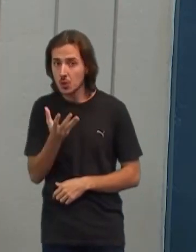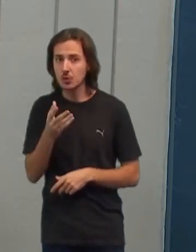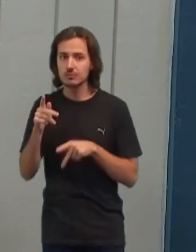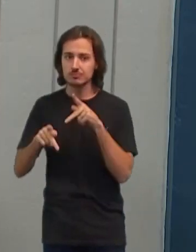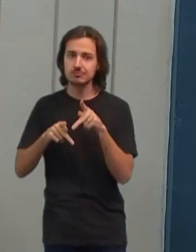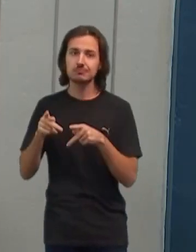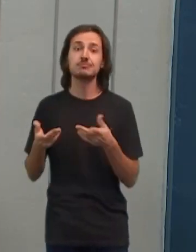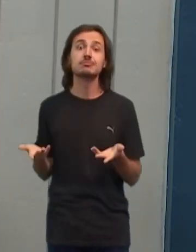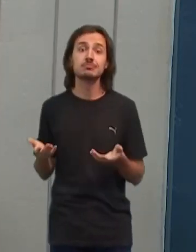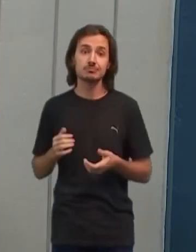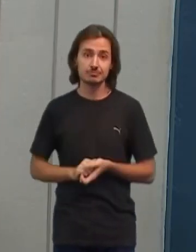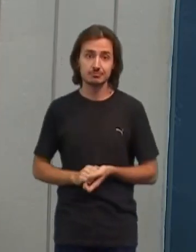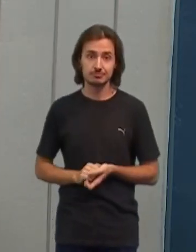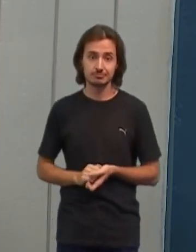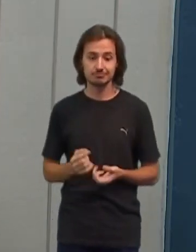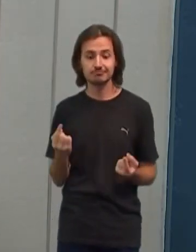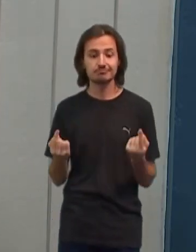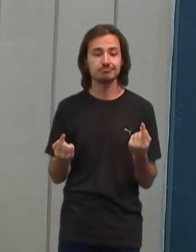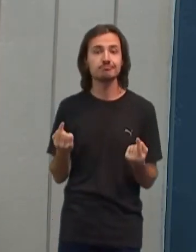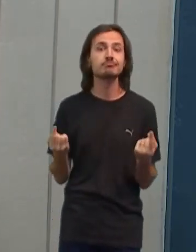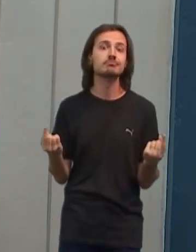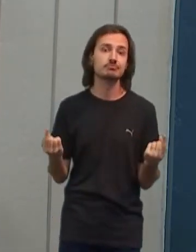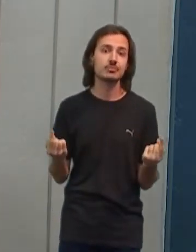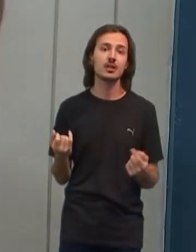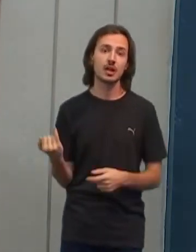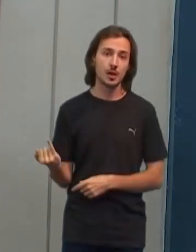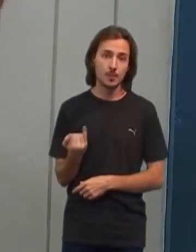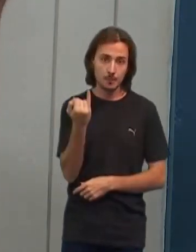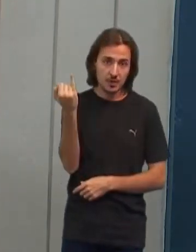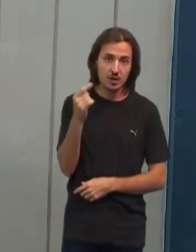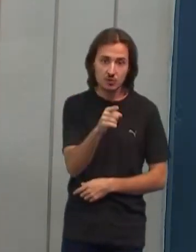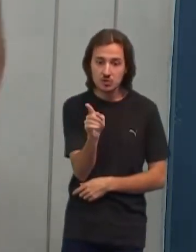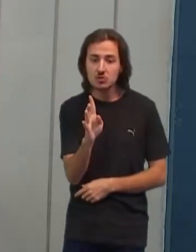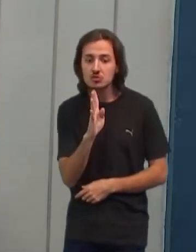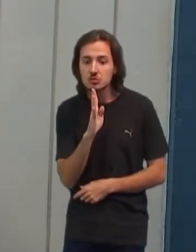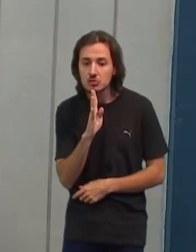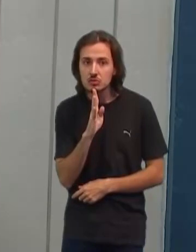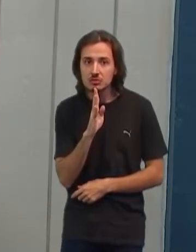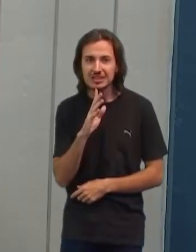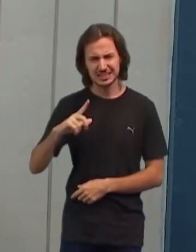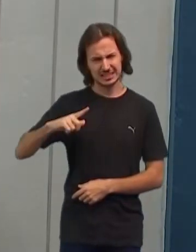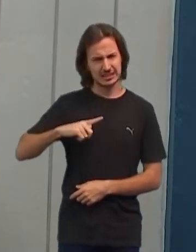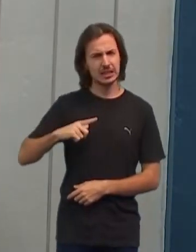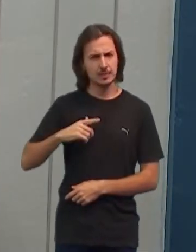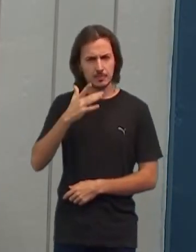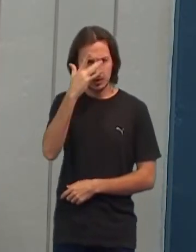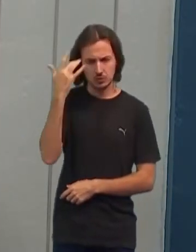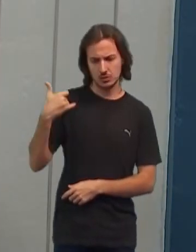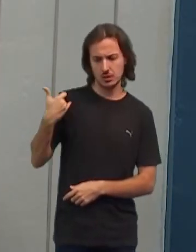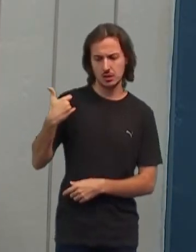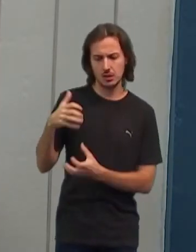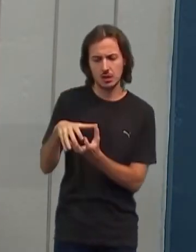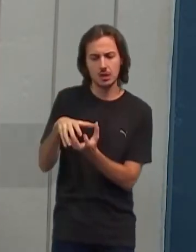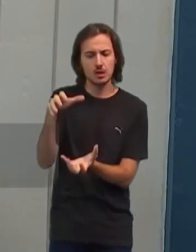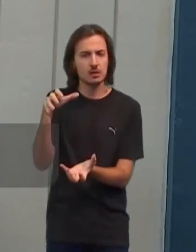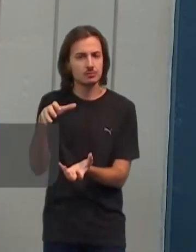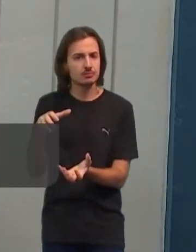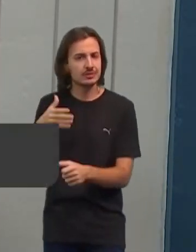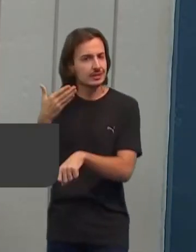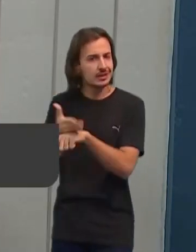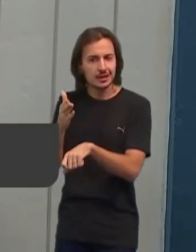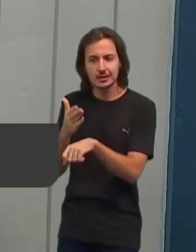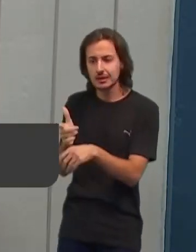conhecer, as pessoas não conhecem quem são as pessoas que estão lá. Tem idosos praticando seu esporte lá e